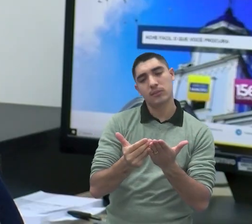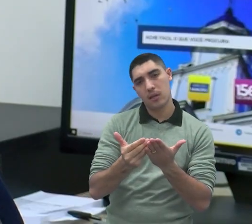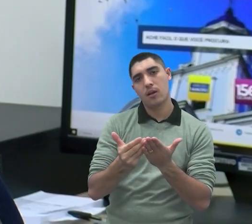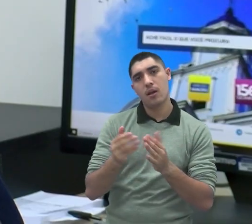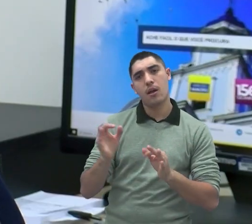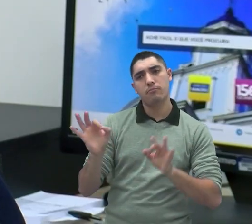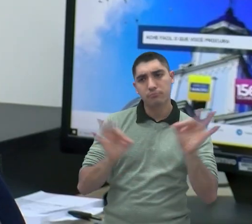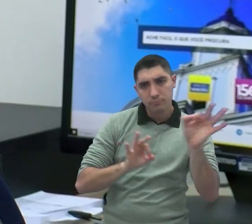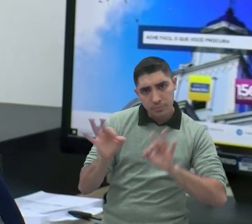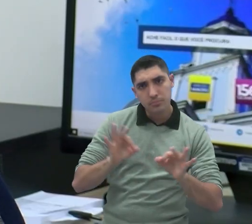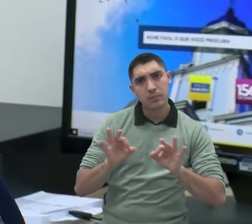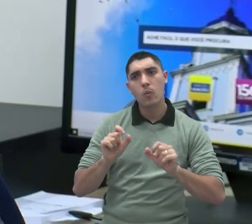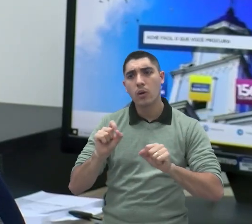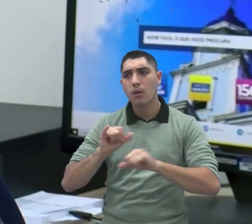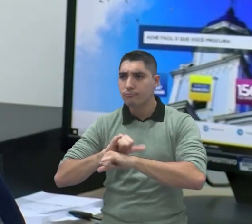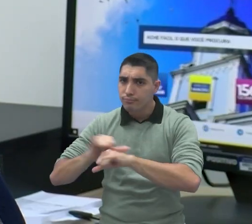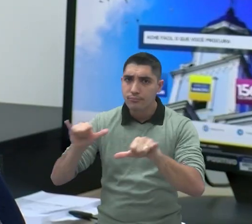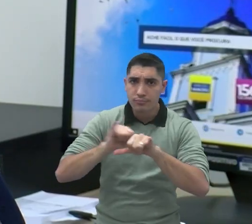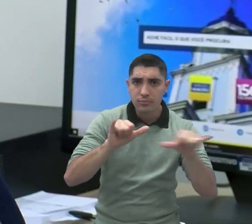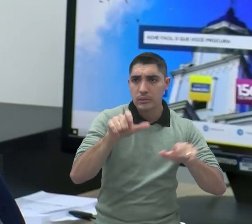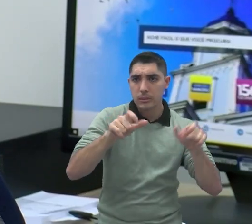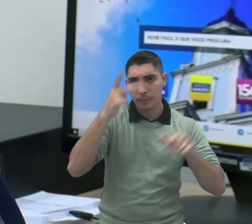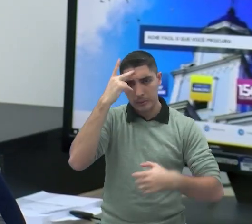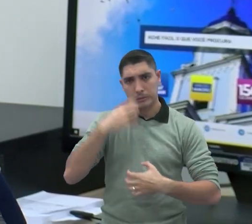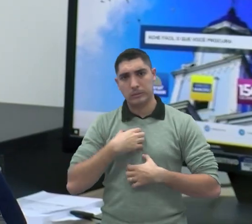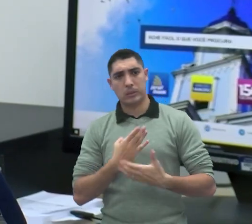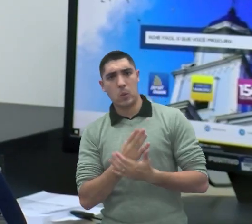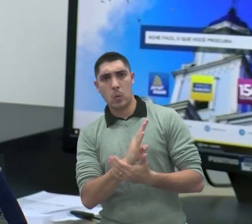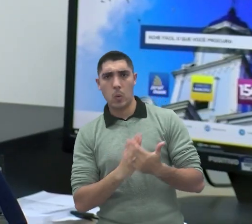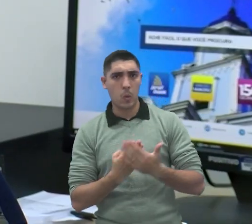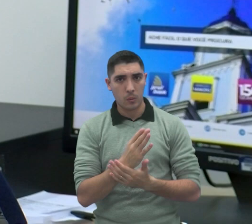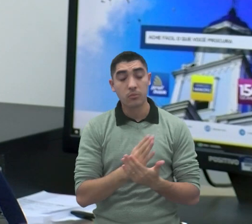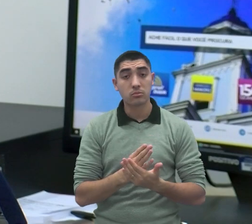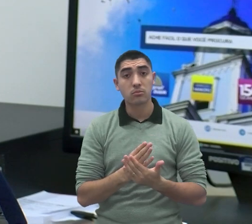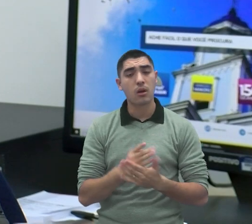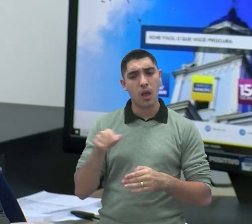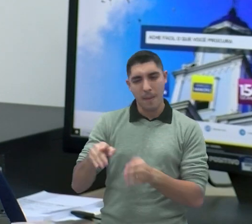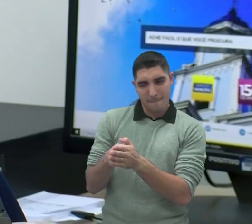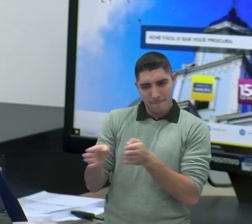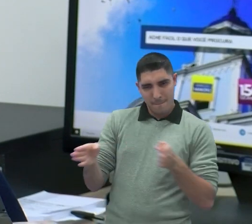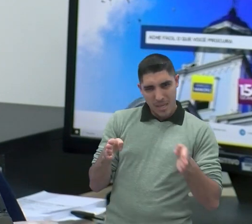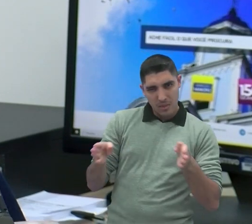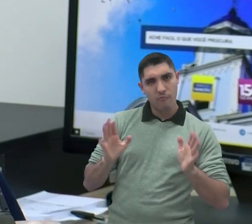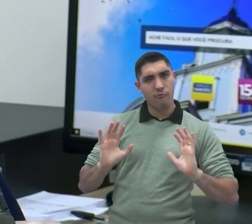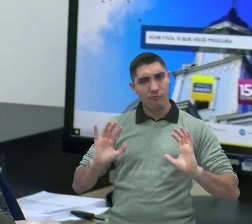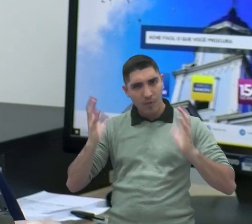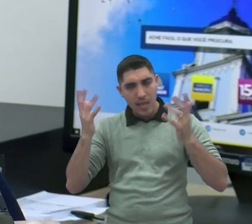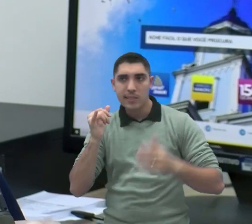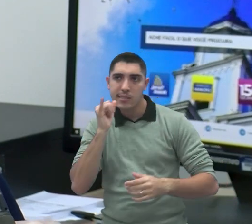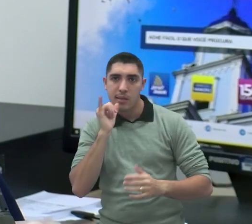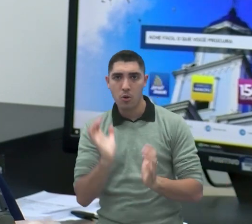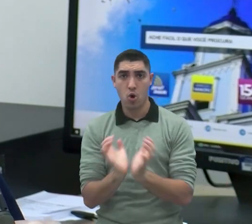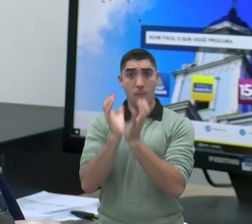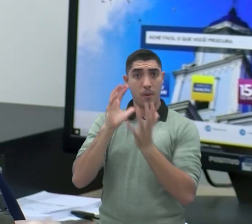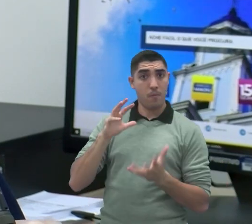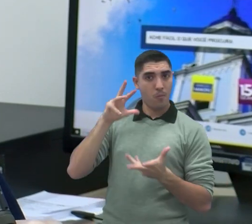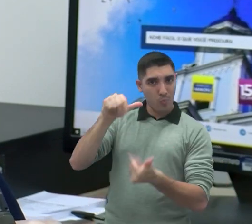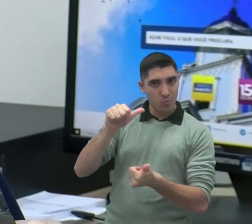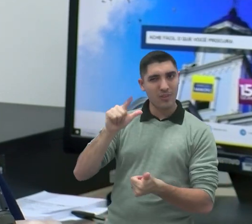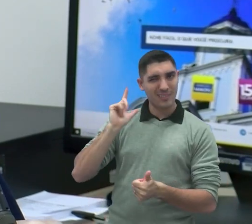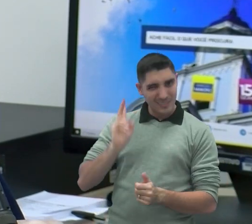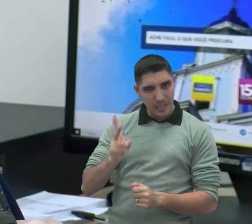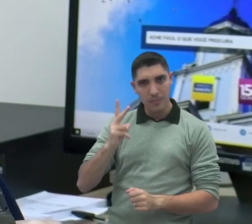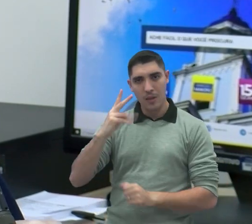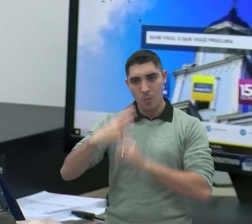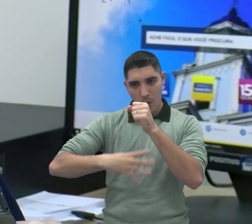operação, sim, nós fazemos operações de perturbação ao longo de todo o ano aqui em São José, E nessas épocas de festividades, que inclui a Copa do Mundo